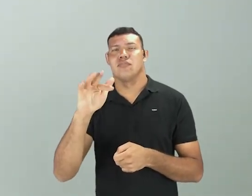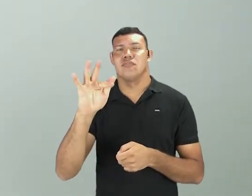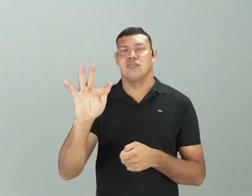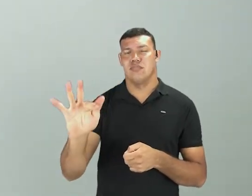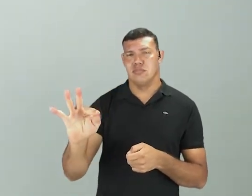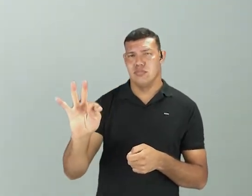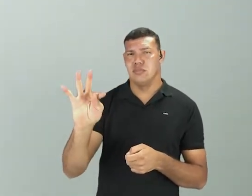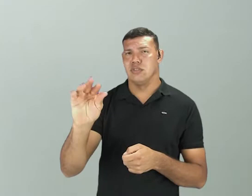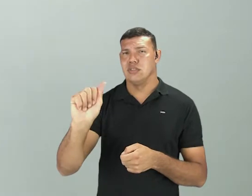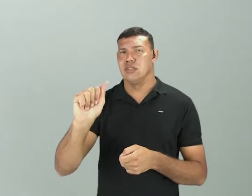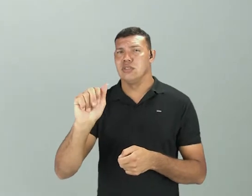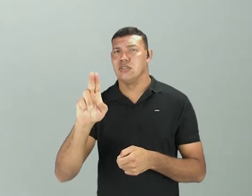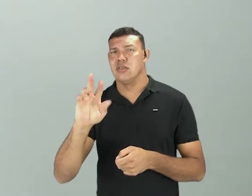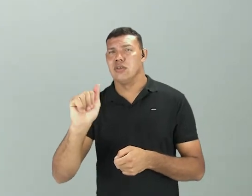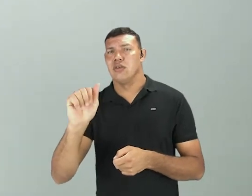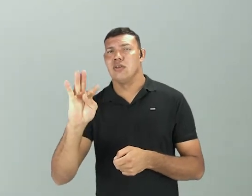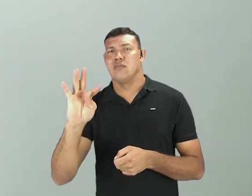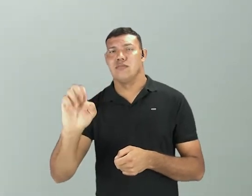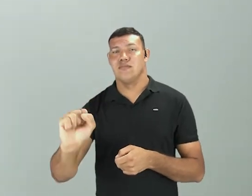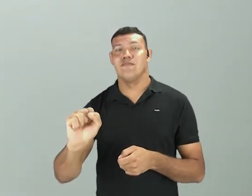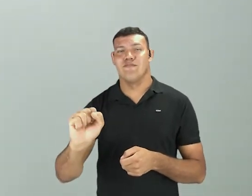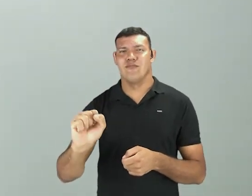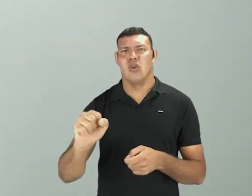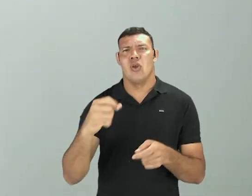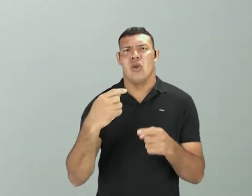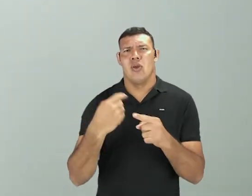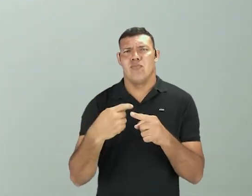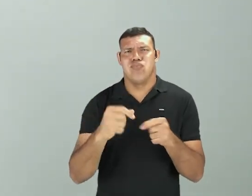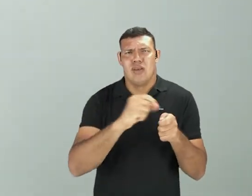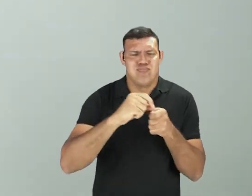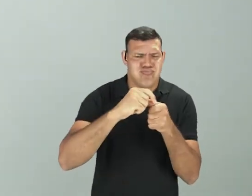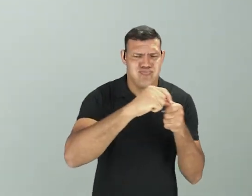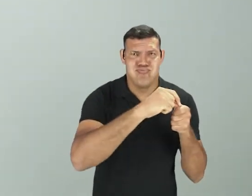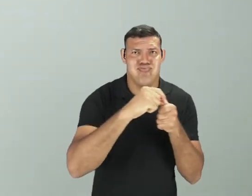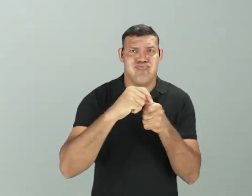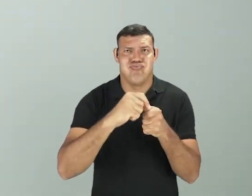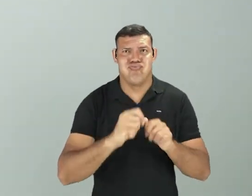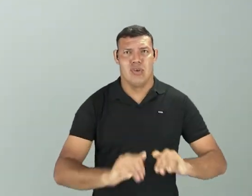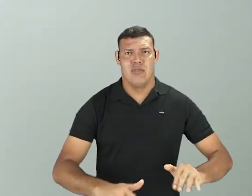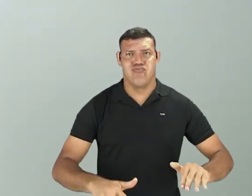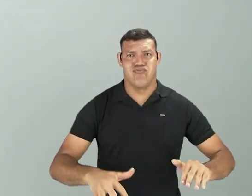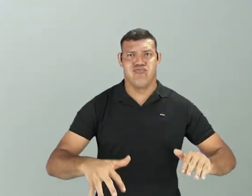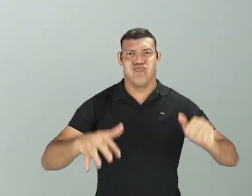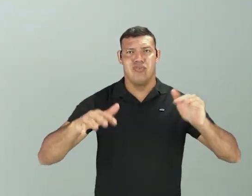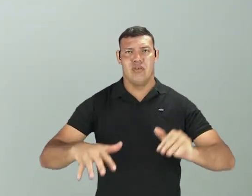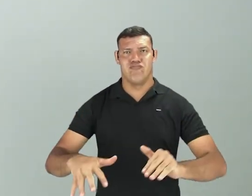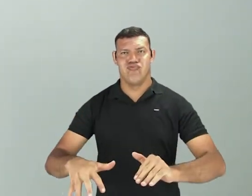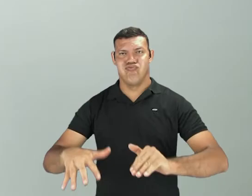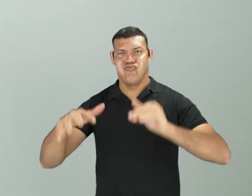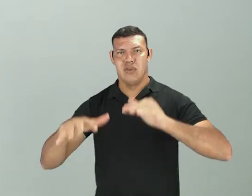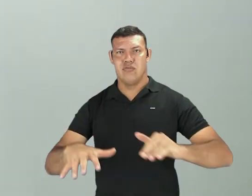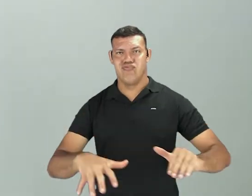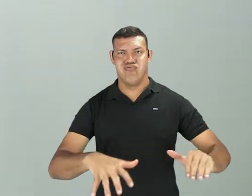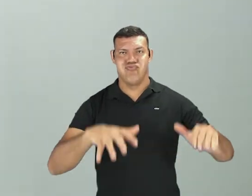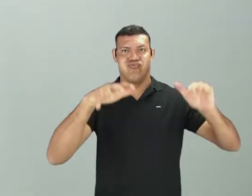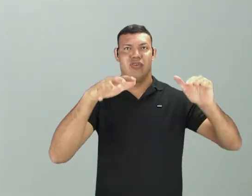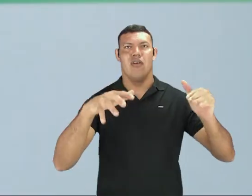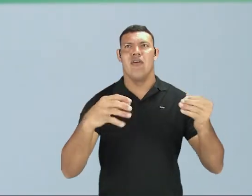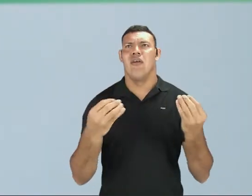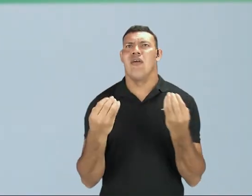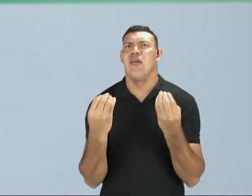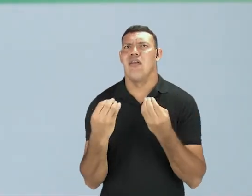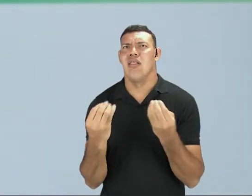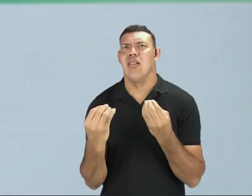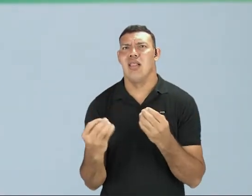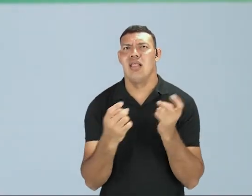produzir muito, e em um certo momento a quantidade de produtos que eram produzidos ela está mais do que o mercado